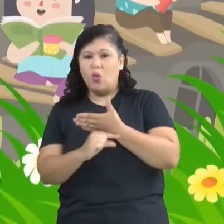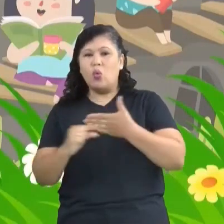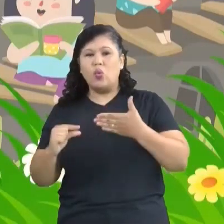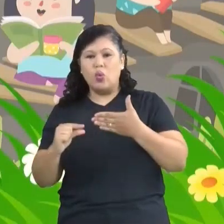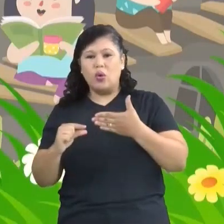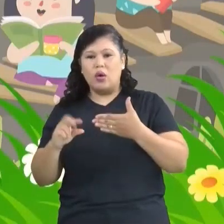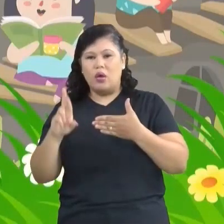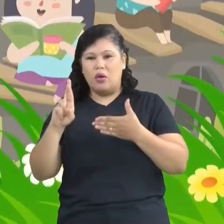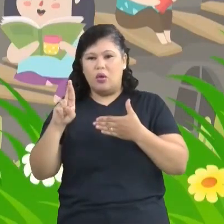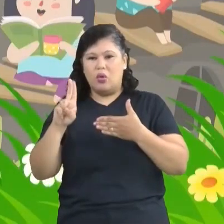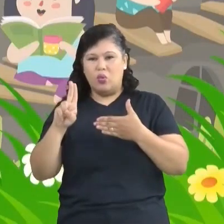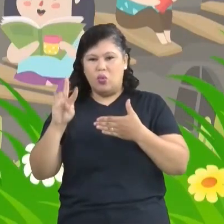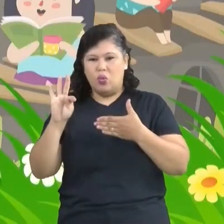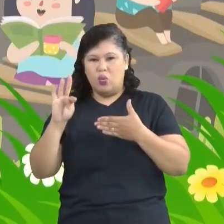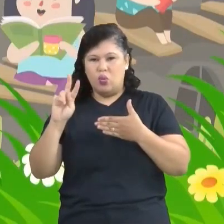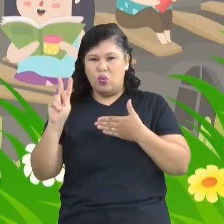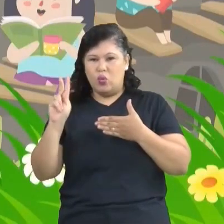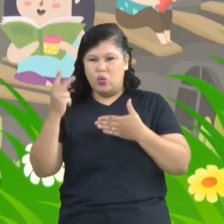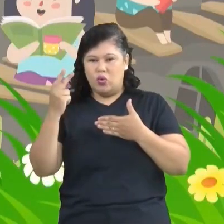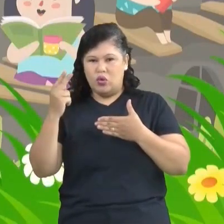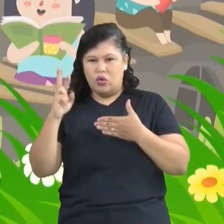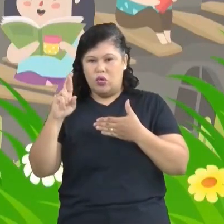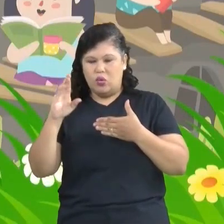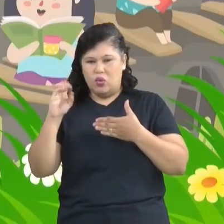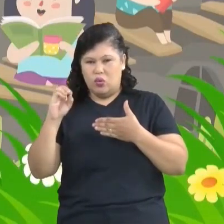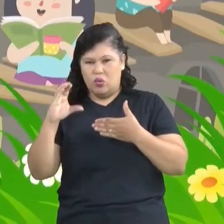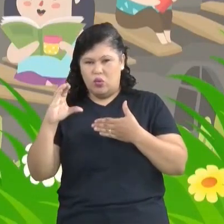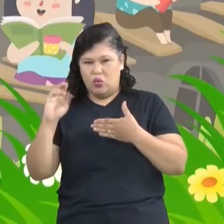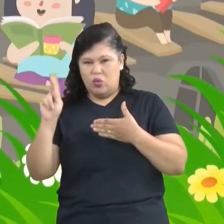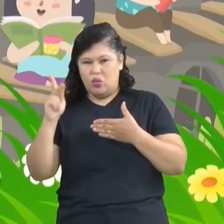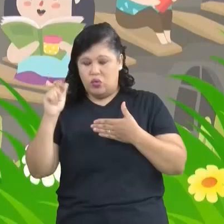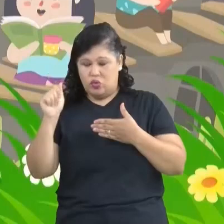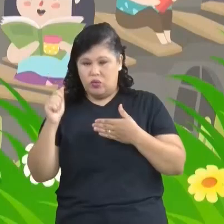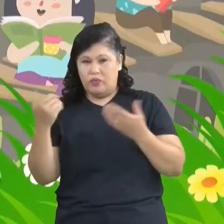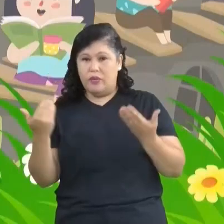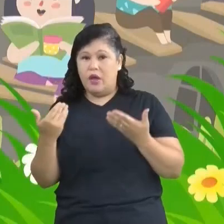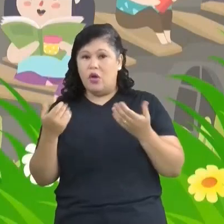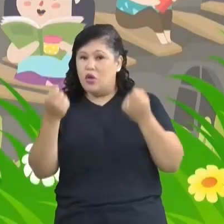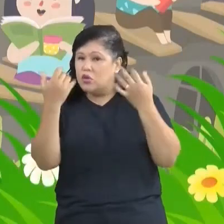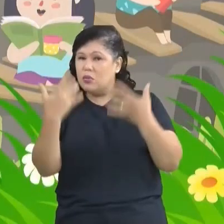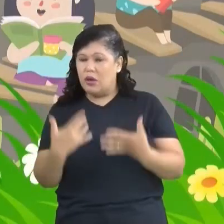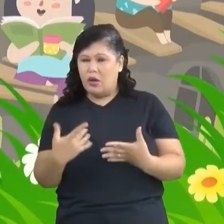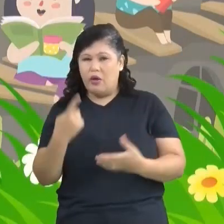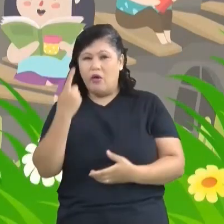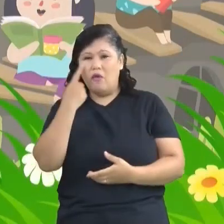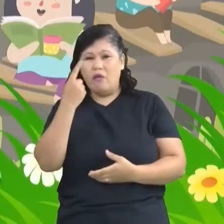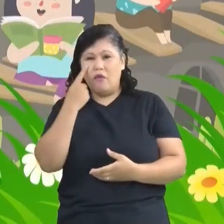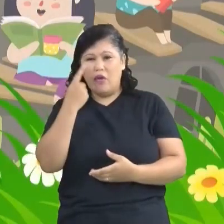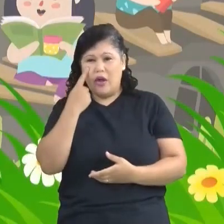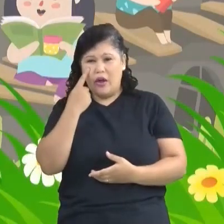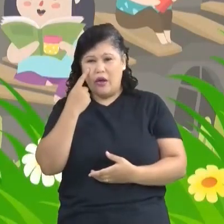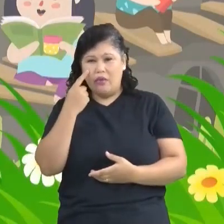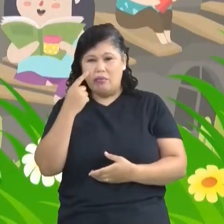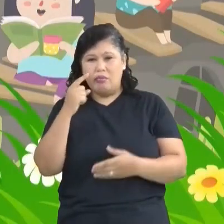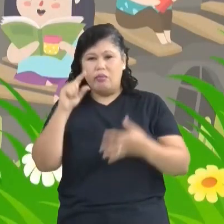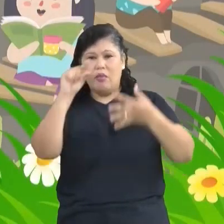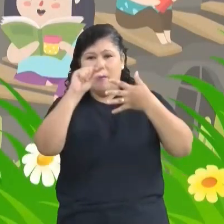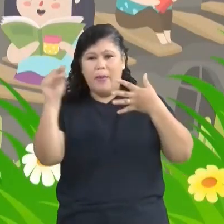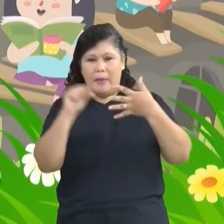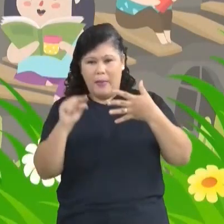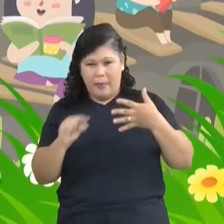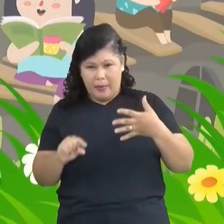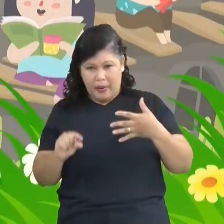de Ruth Rocha. Deixa eu explicar aqui direitinho para vocês. Vocês estão vendo essas palavrinhas aqui em